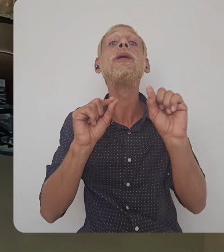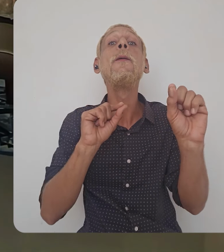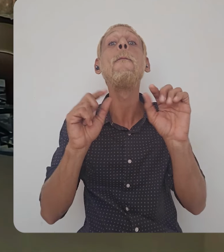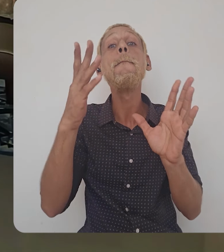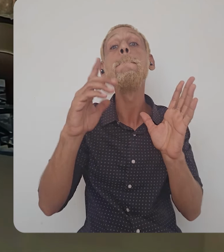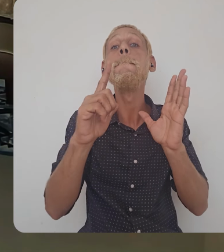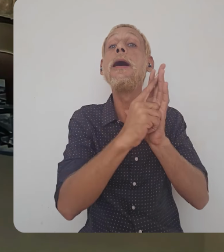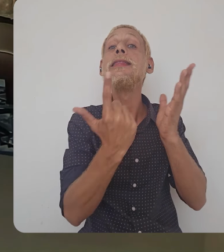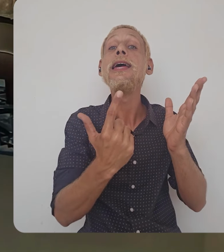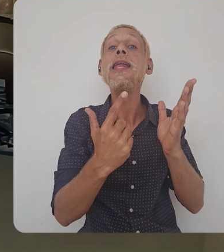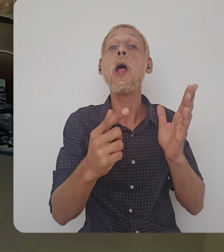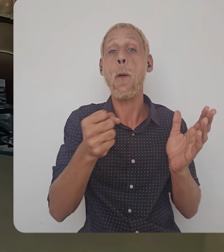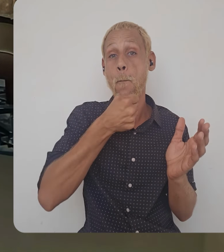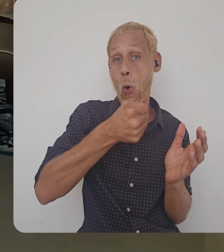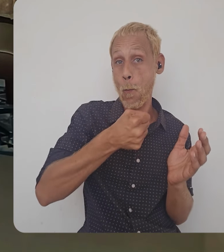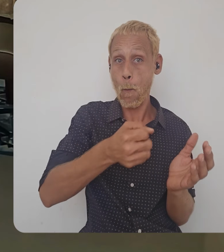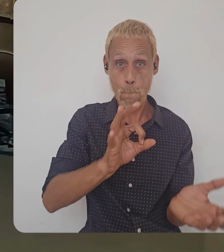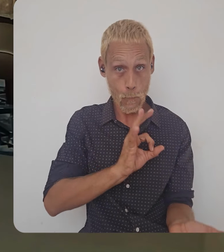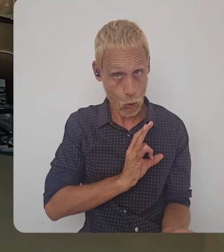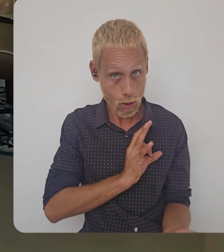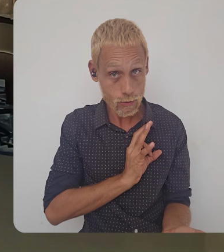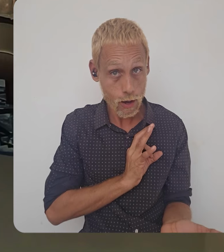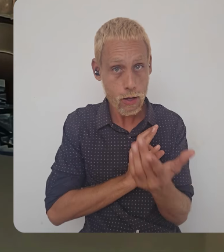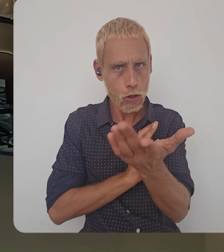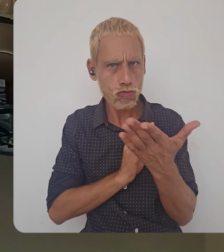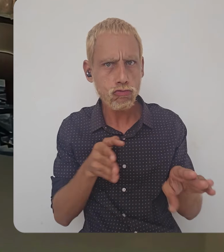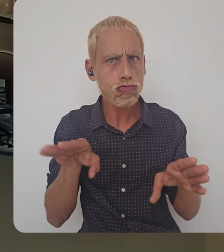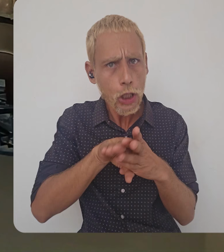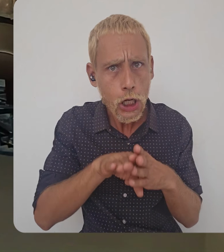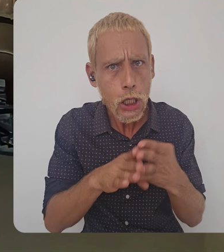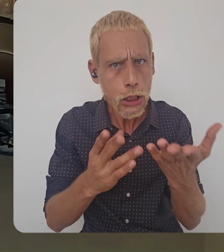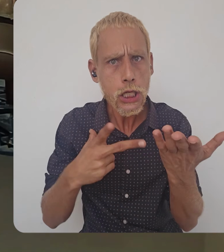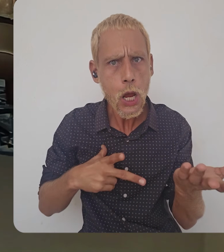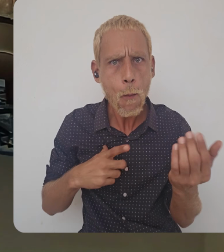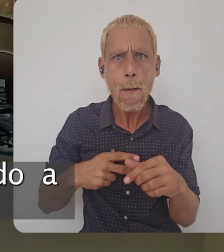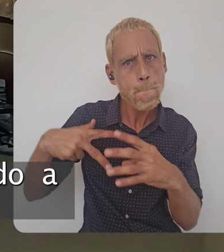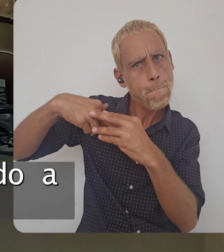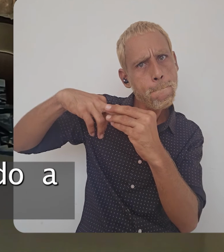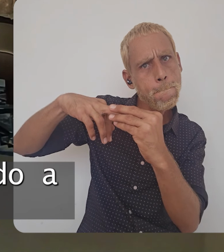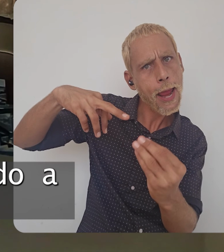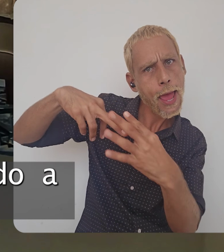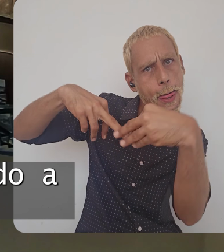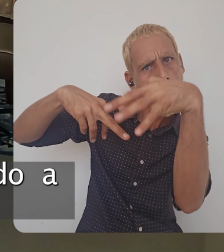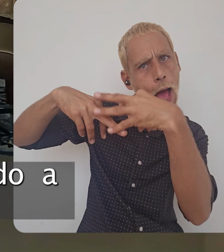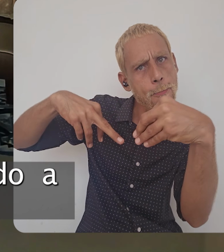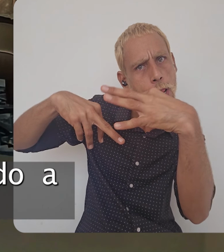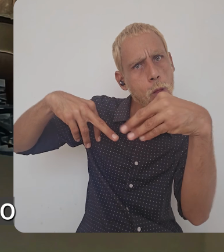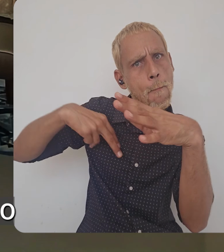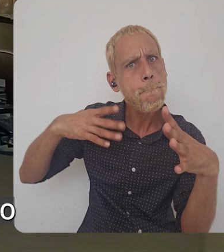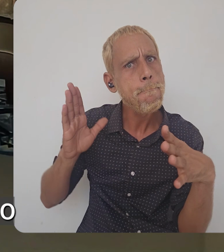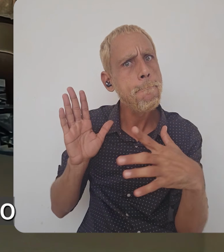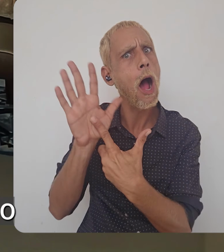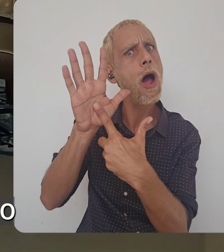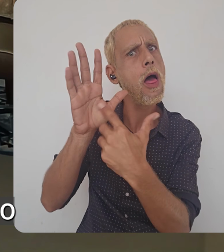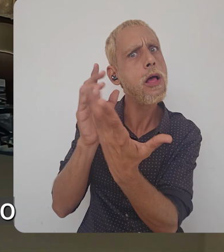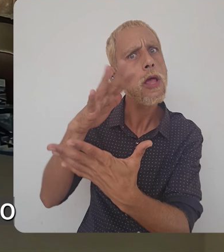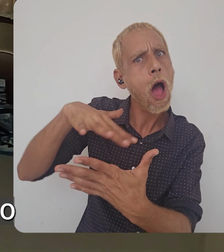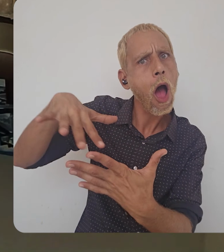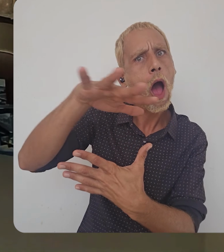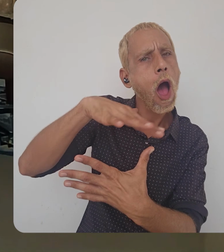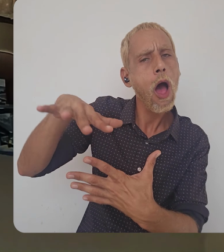uma reportagem, uma matéria de um repórter de polícia. Um belo dia ele chega na redação contando a história de uma perna cabeluda